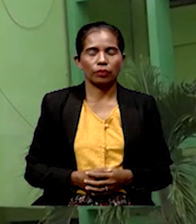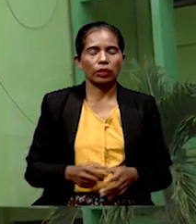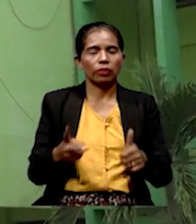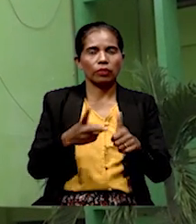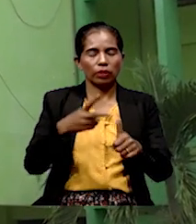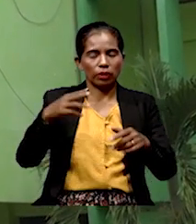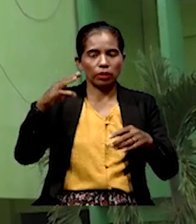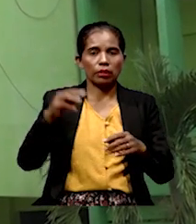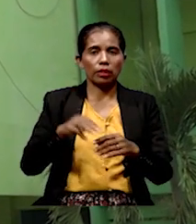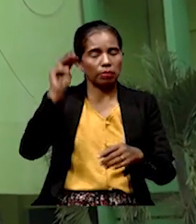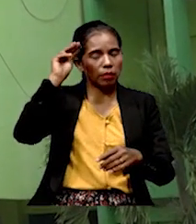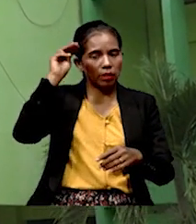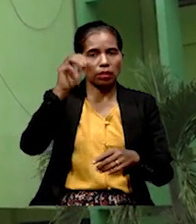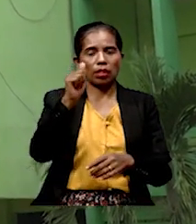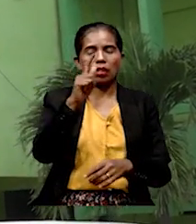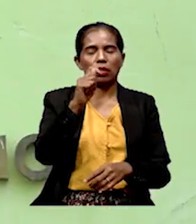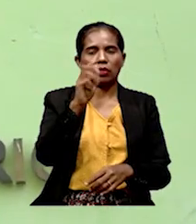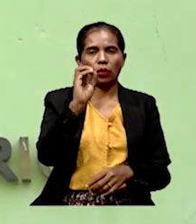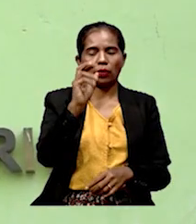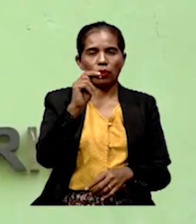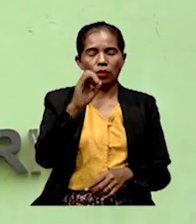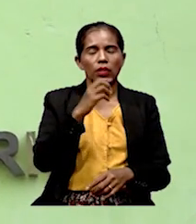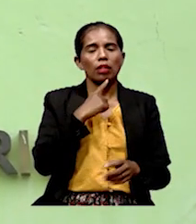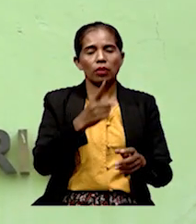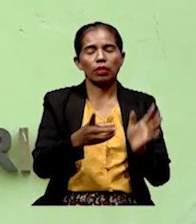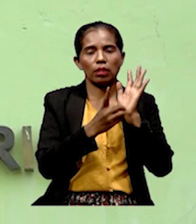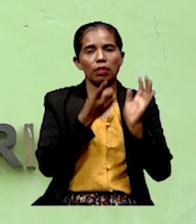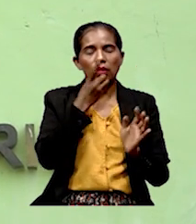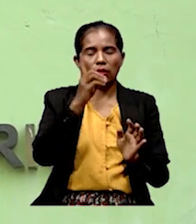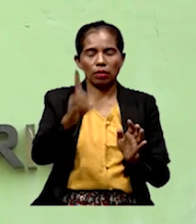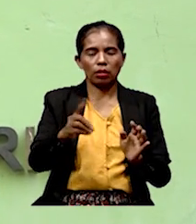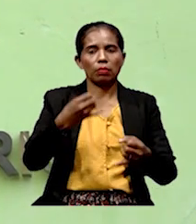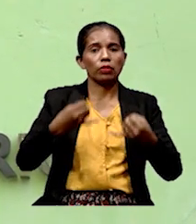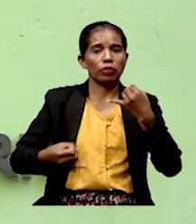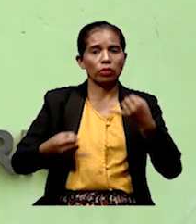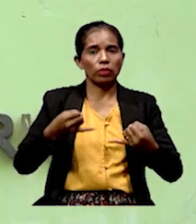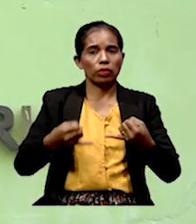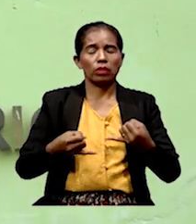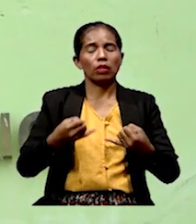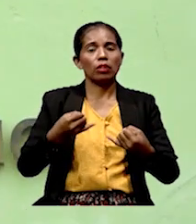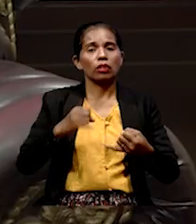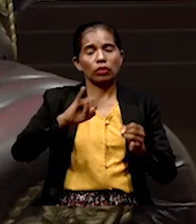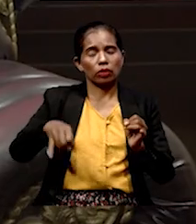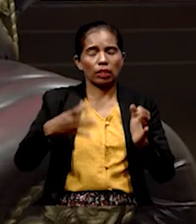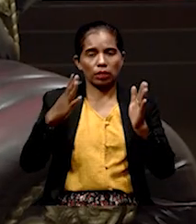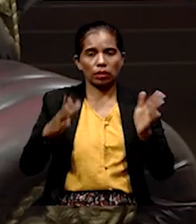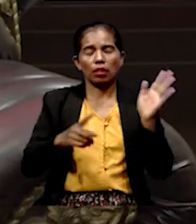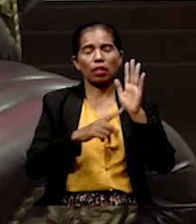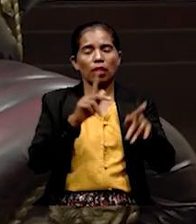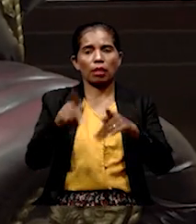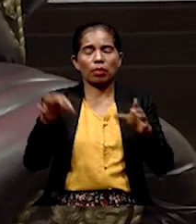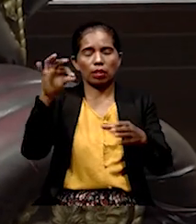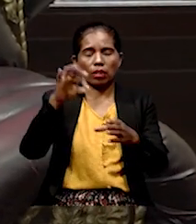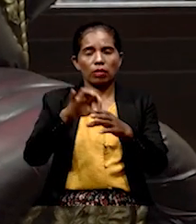Vice-ministro interior Antonio Armindo atau deklarasaun ne ba jurnalista sira sesta semana ne ho di responde informasaun ne be emalansa e rede sosial